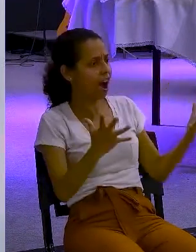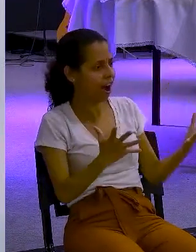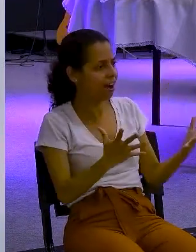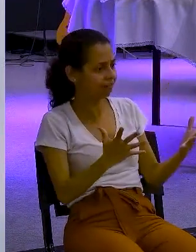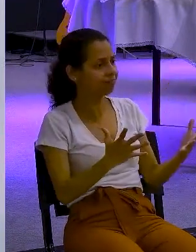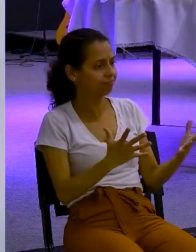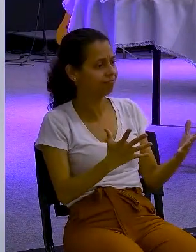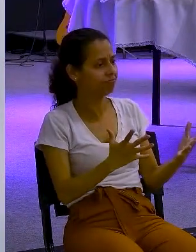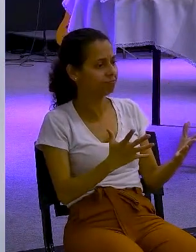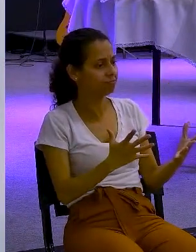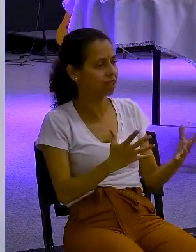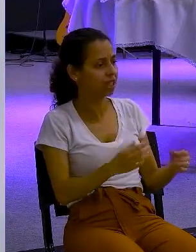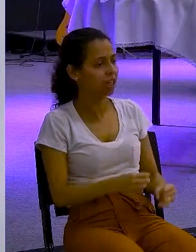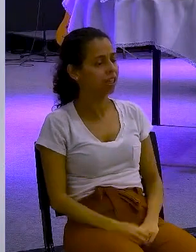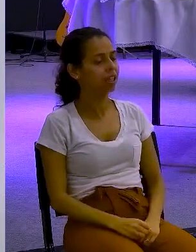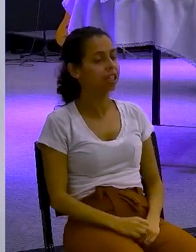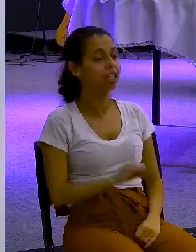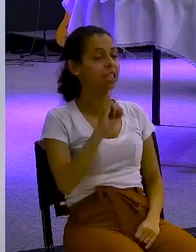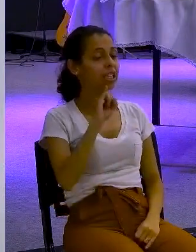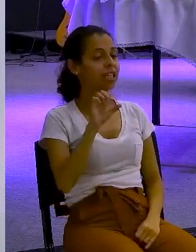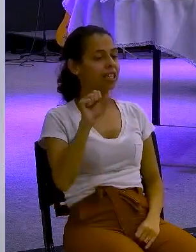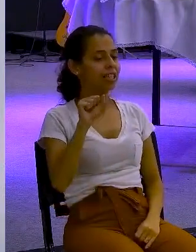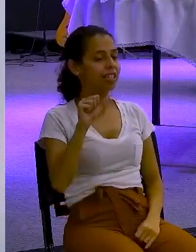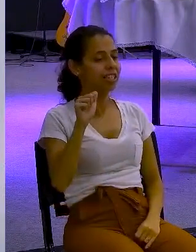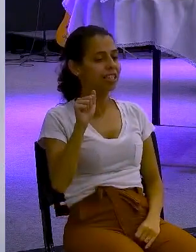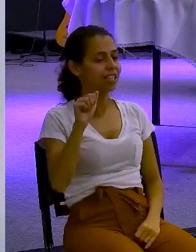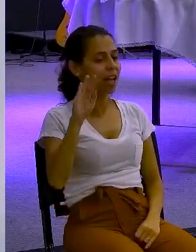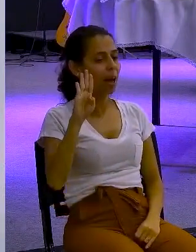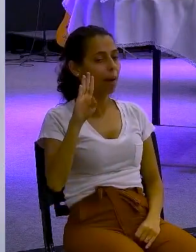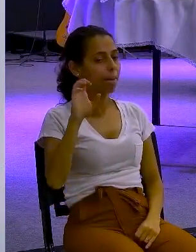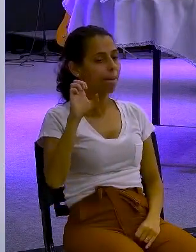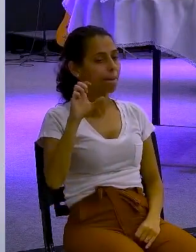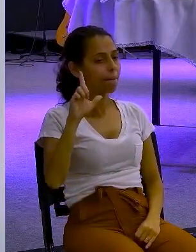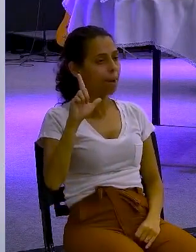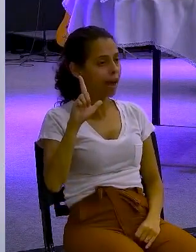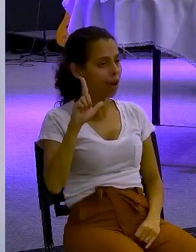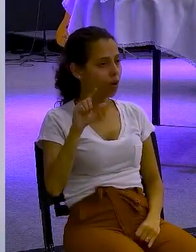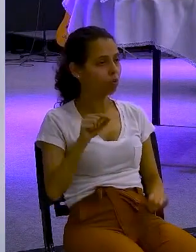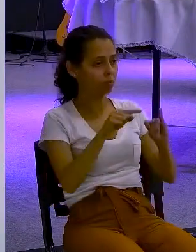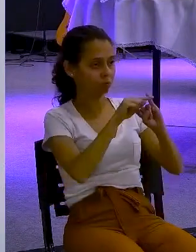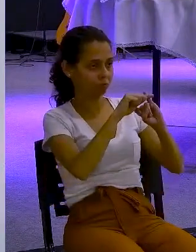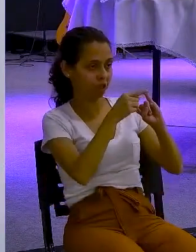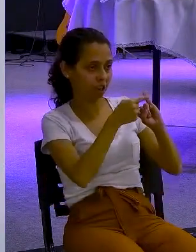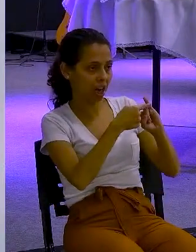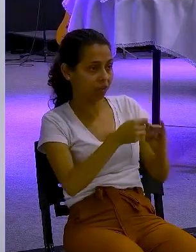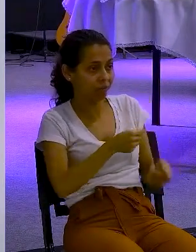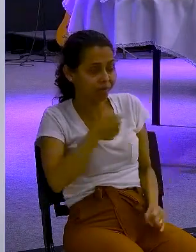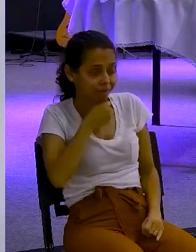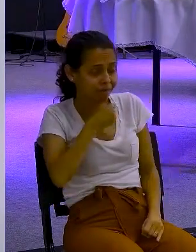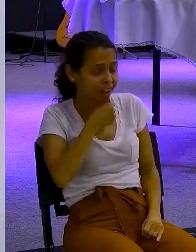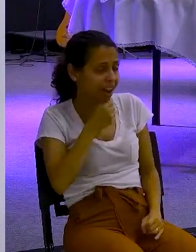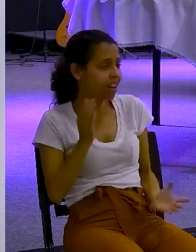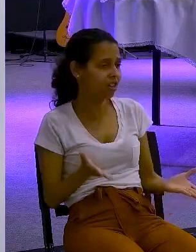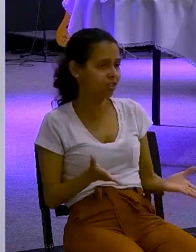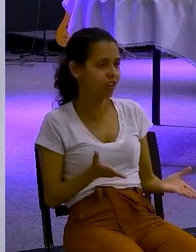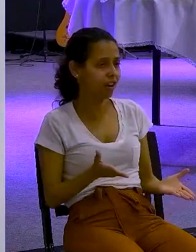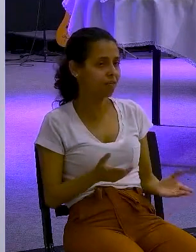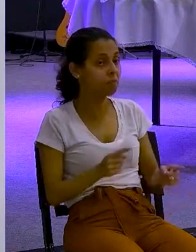sido mulher estéril até aquele momento, agora estava grávida. E também ela recebe a notícia de que estaria grávida.